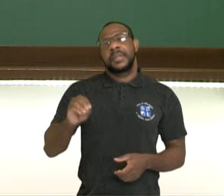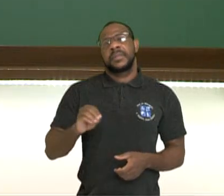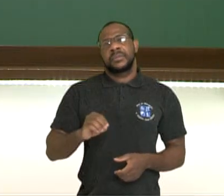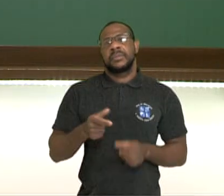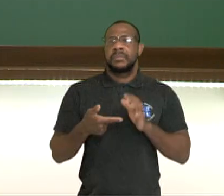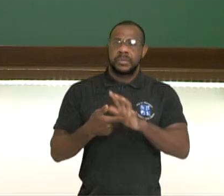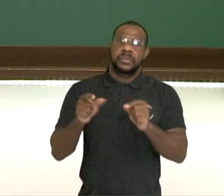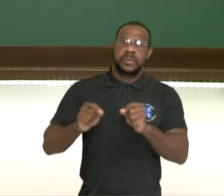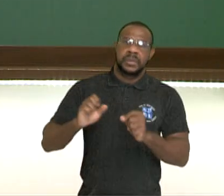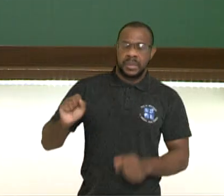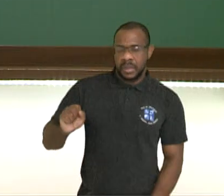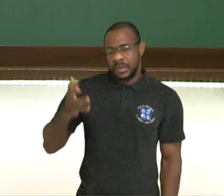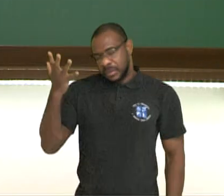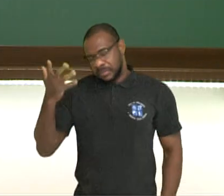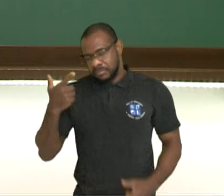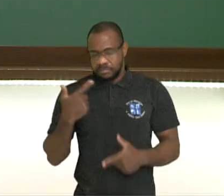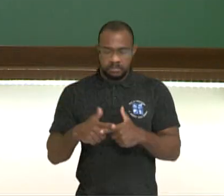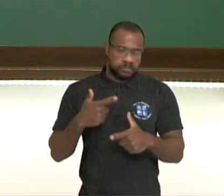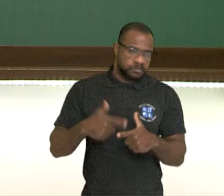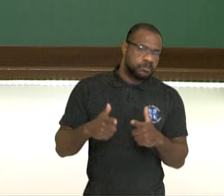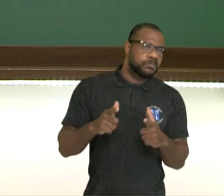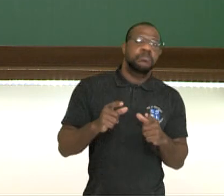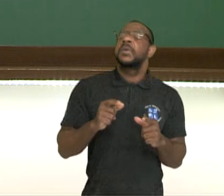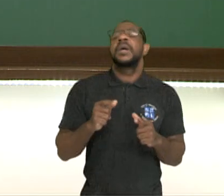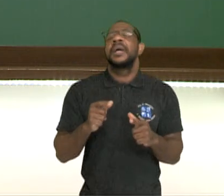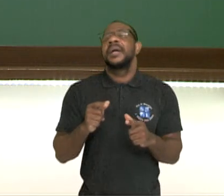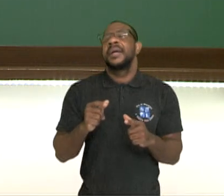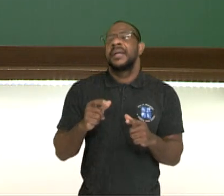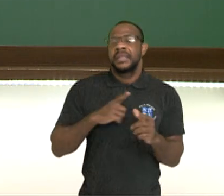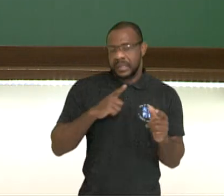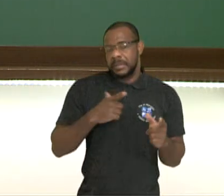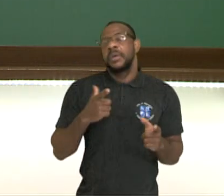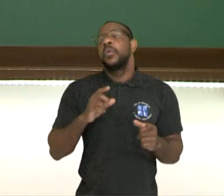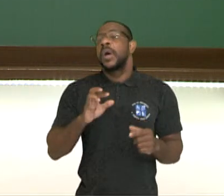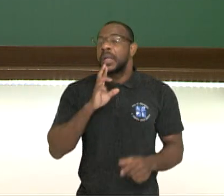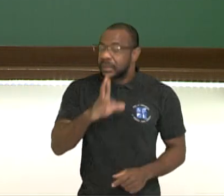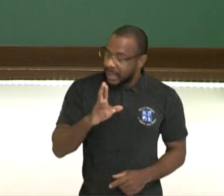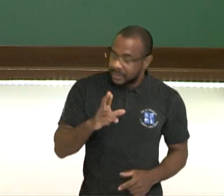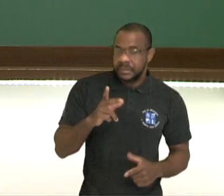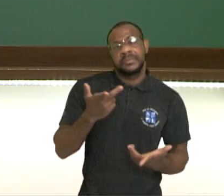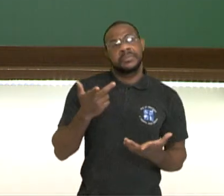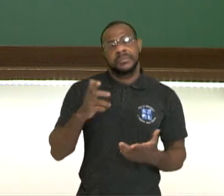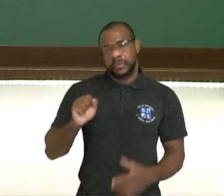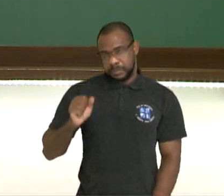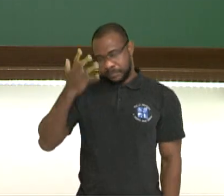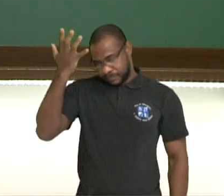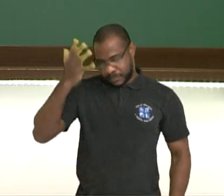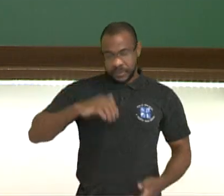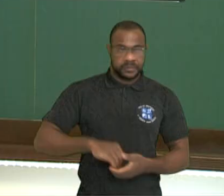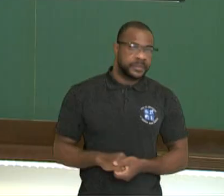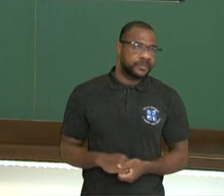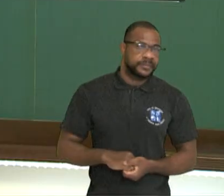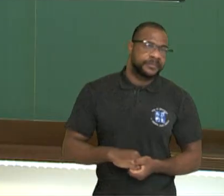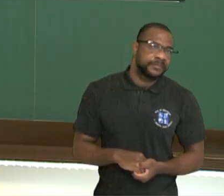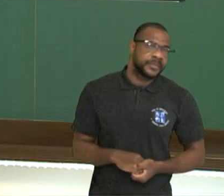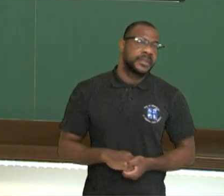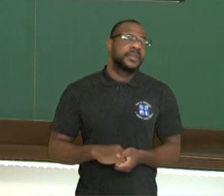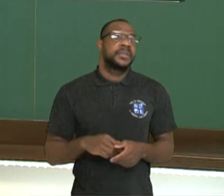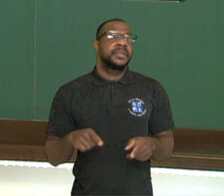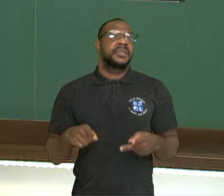indicada uma causa e, na sequência, o resultado dessa causa, o que ela resultou. Outro tipo de argumento